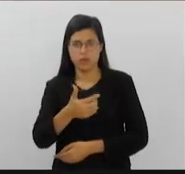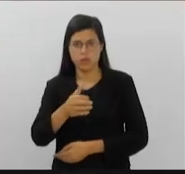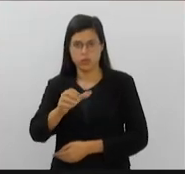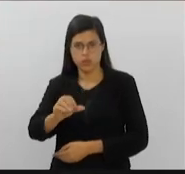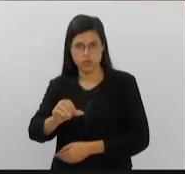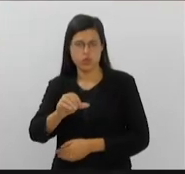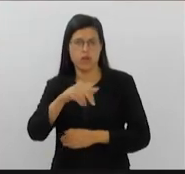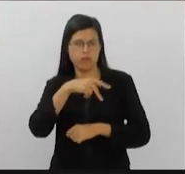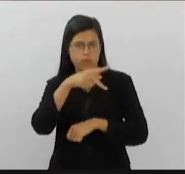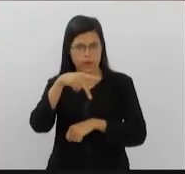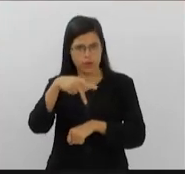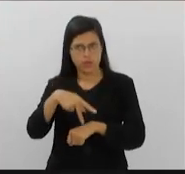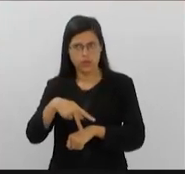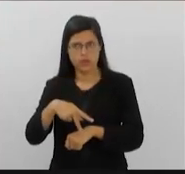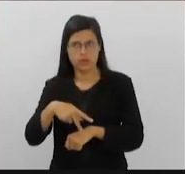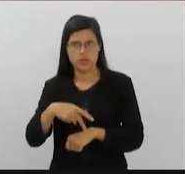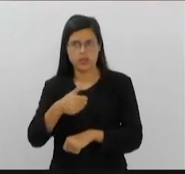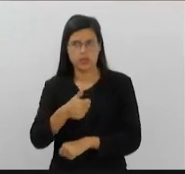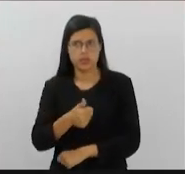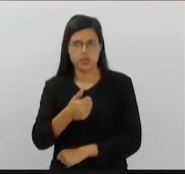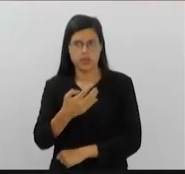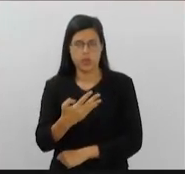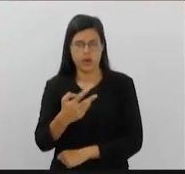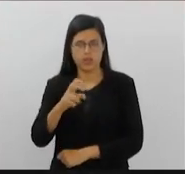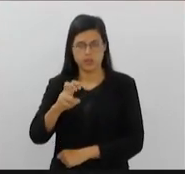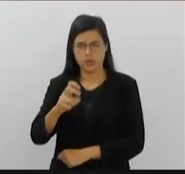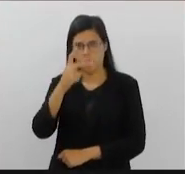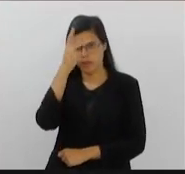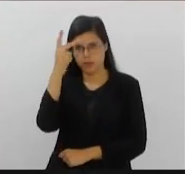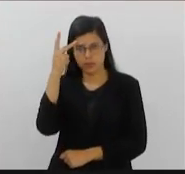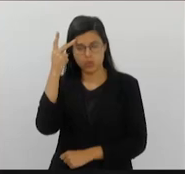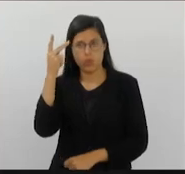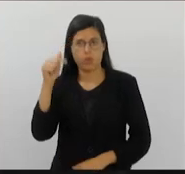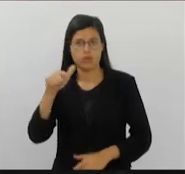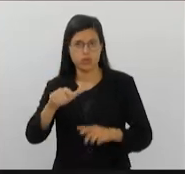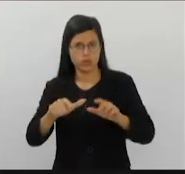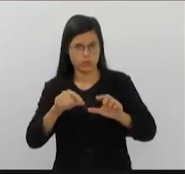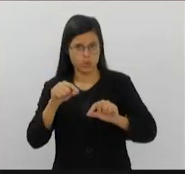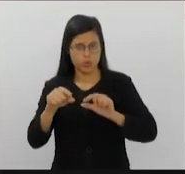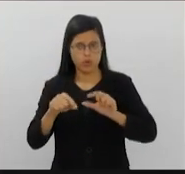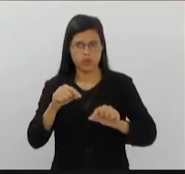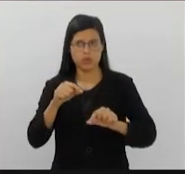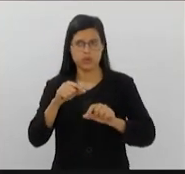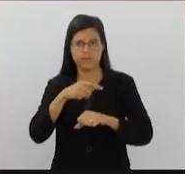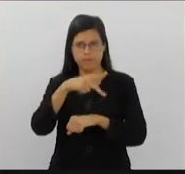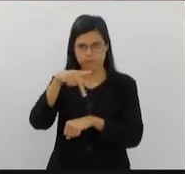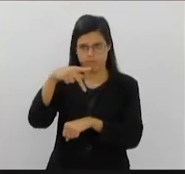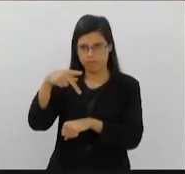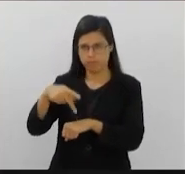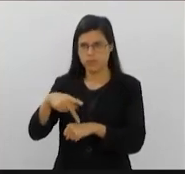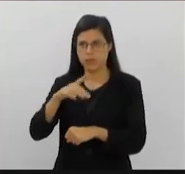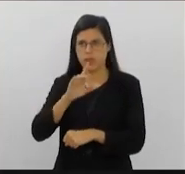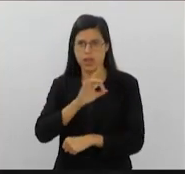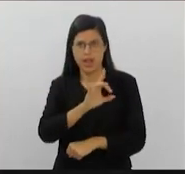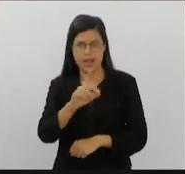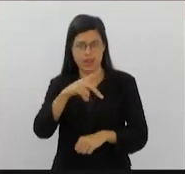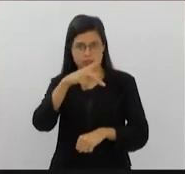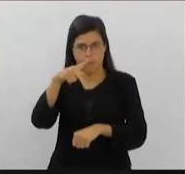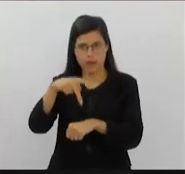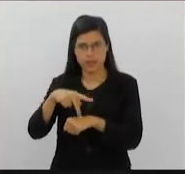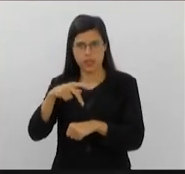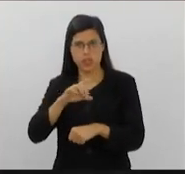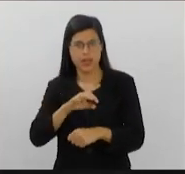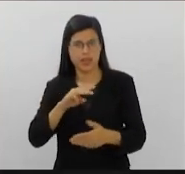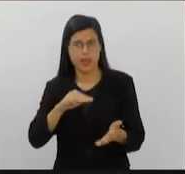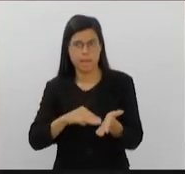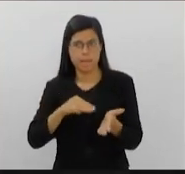delegações. São 145 pessoas delegadas, escolhidas nos seus países. Cada país, cada membro do